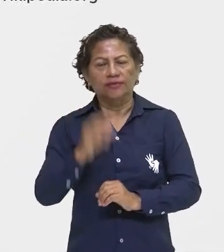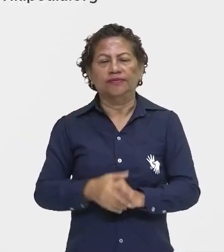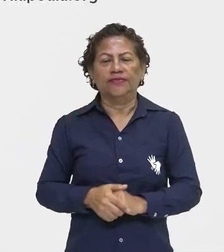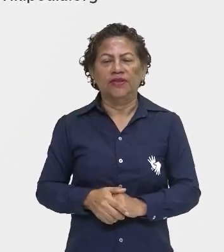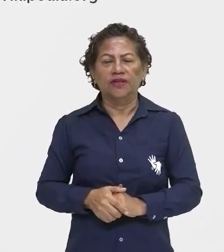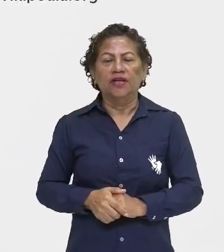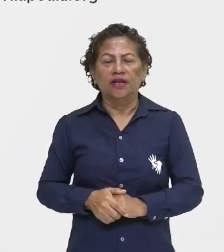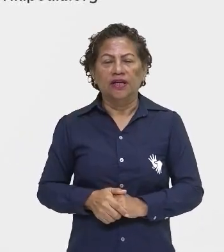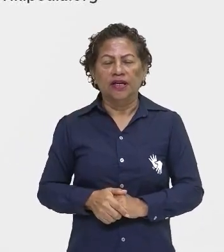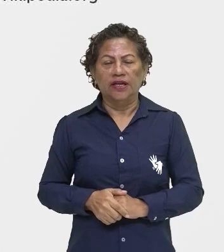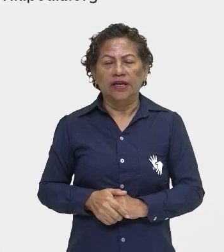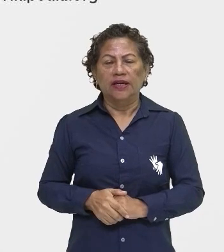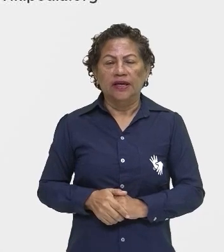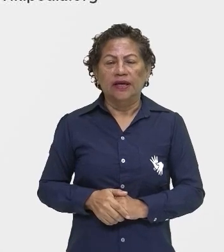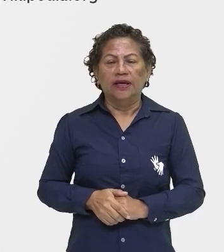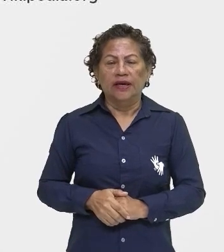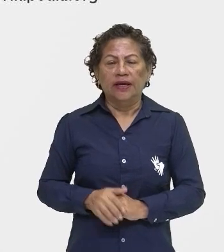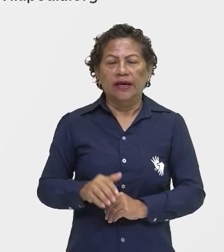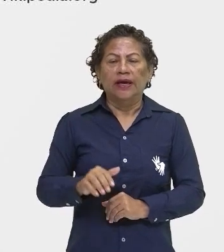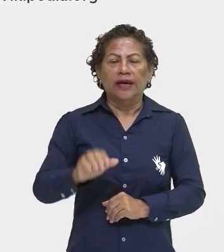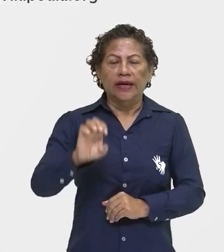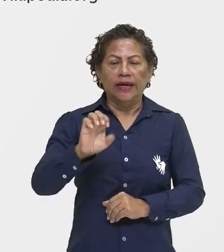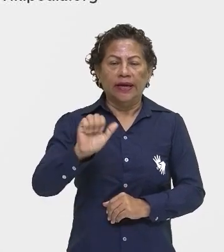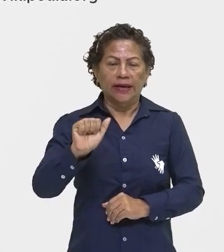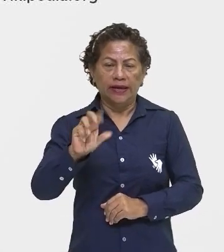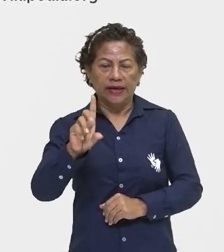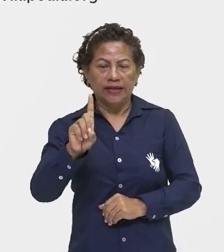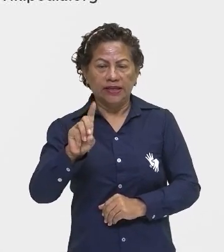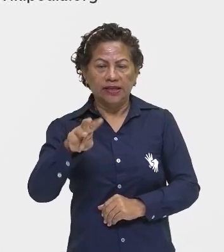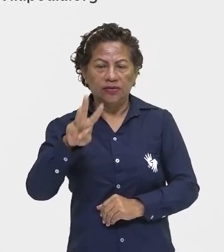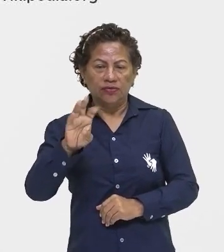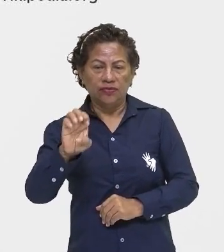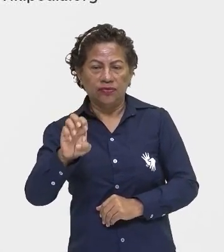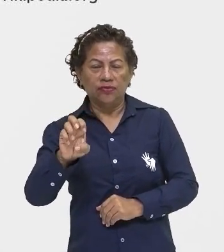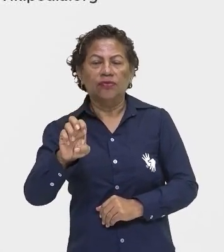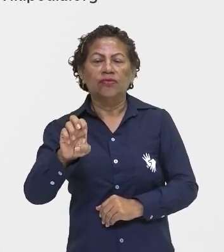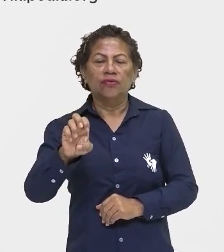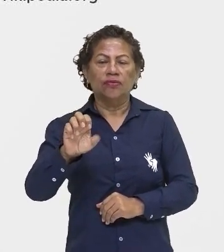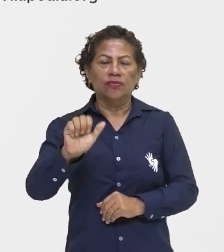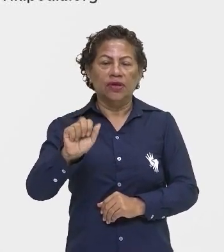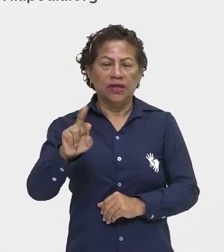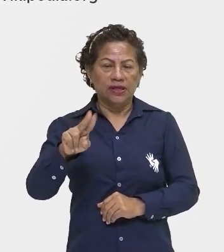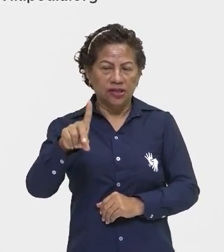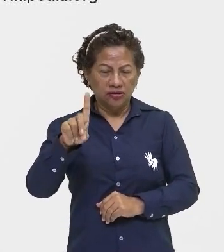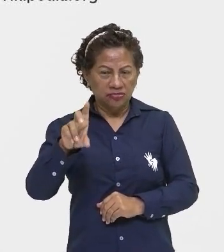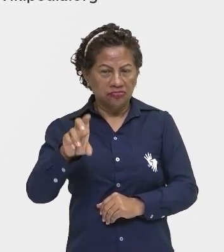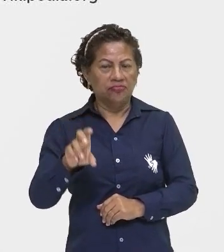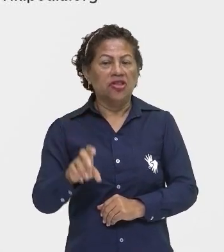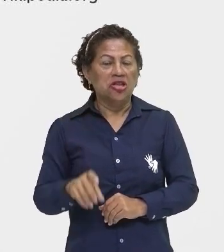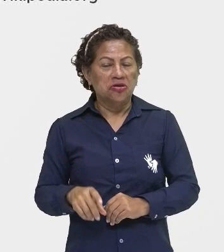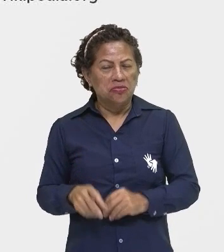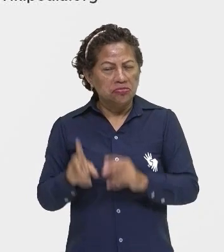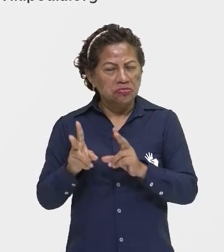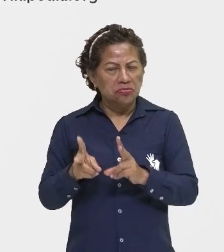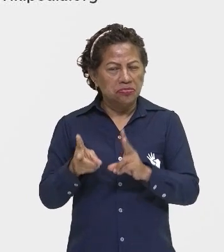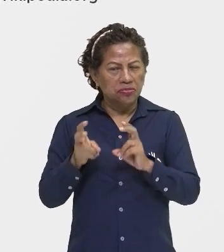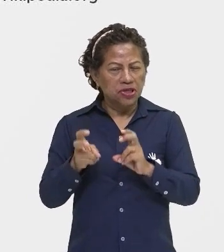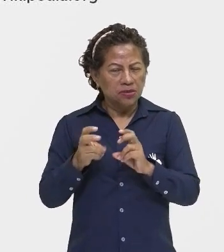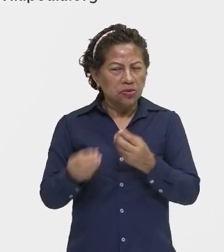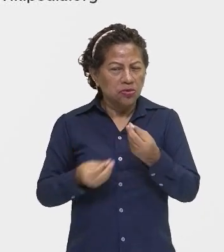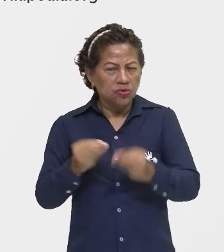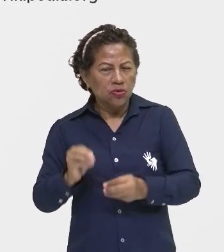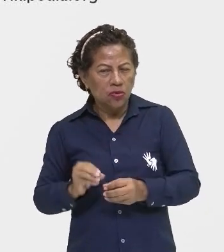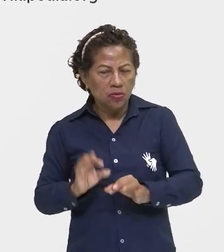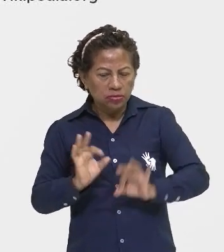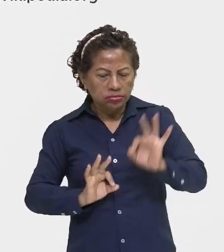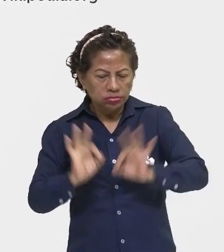experiência. Primeiro, colocou 12 e depois 24 câmeras fotográficas ao longo de